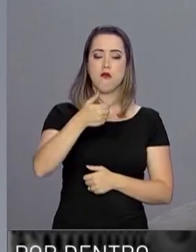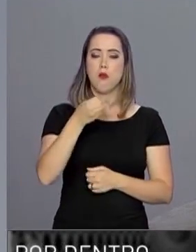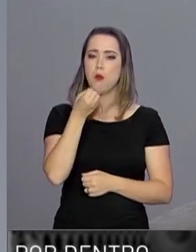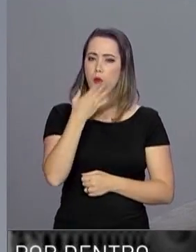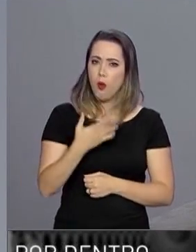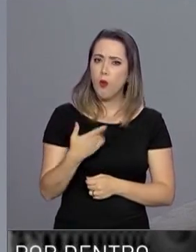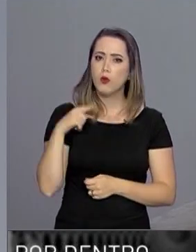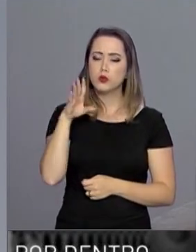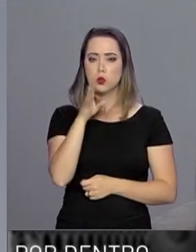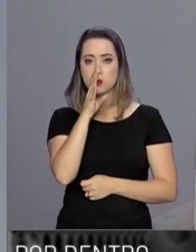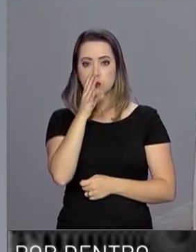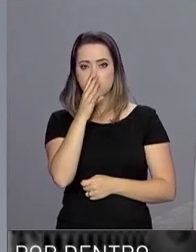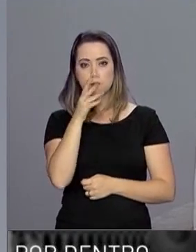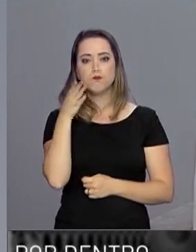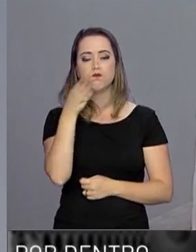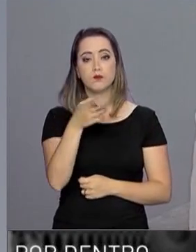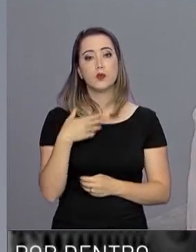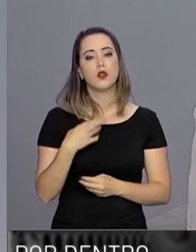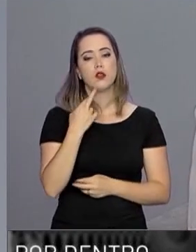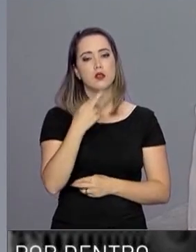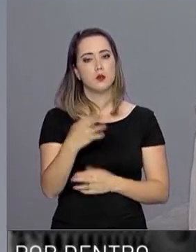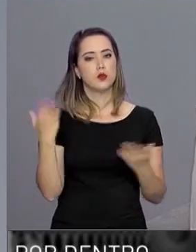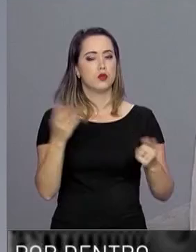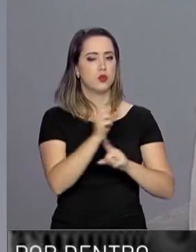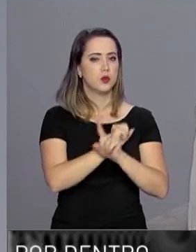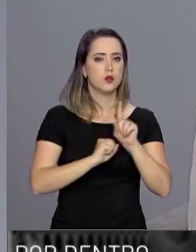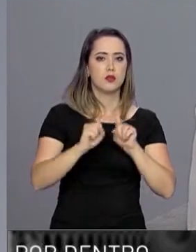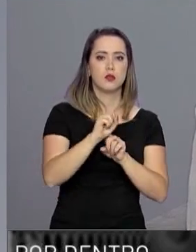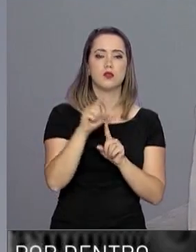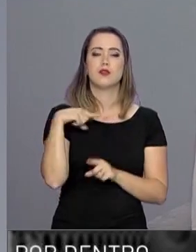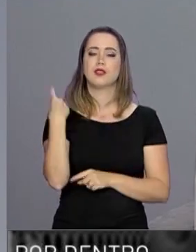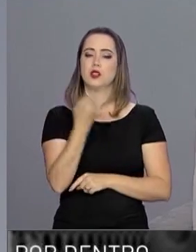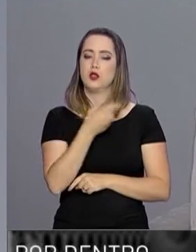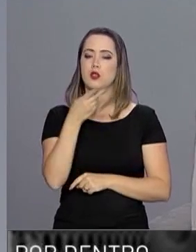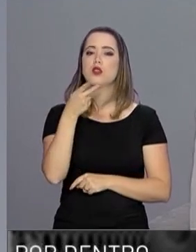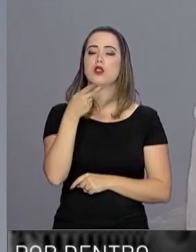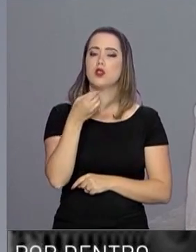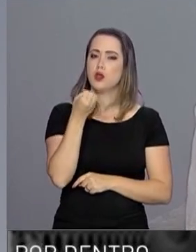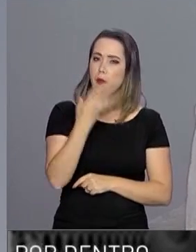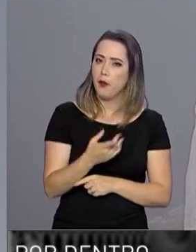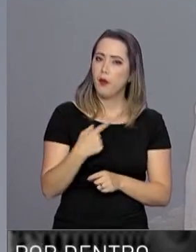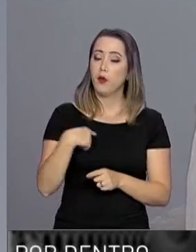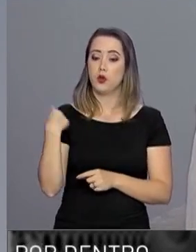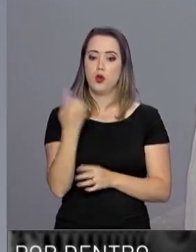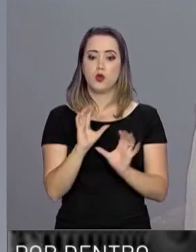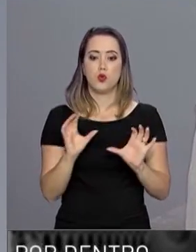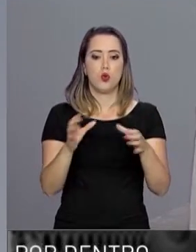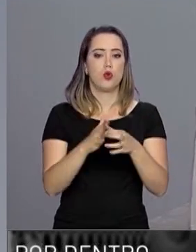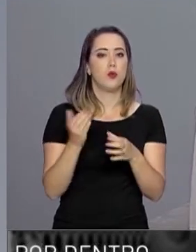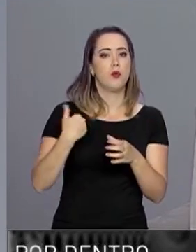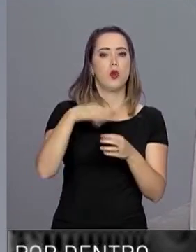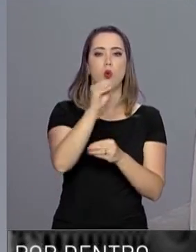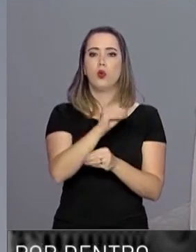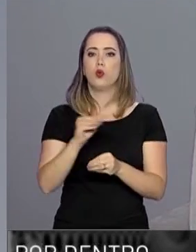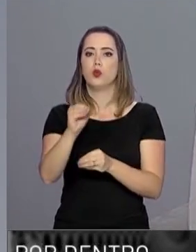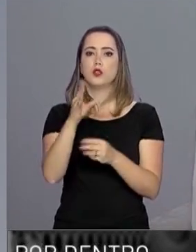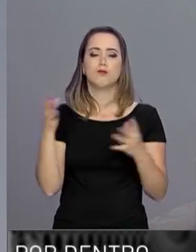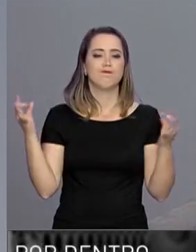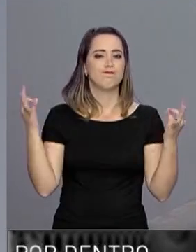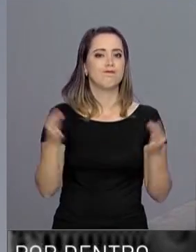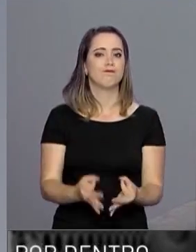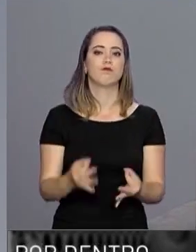tem trazido um resultado para a sociedade. Hoje, nós somos a maior rede de atendimento com muita